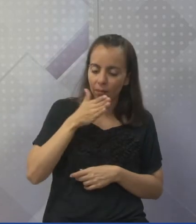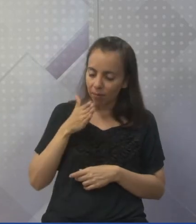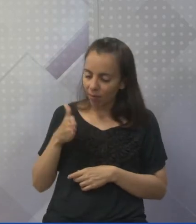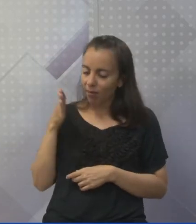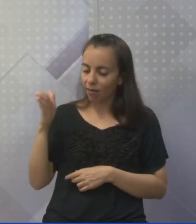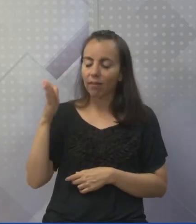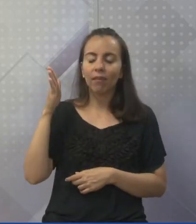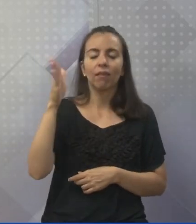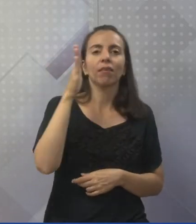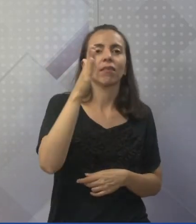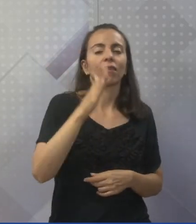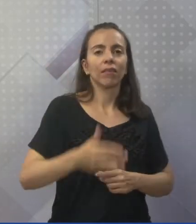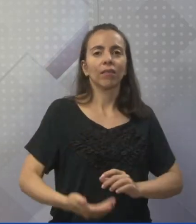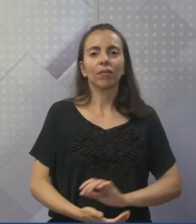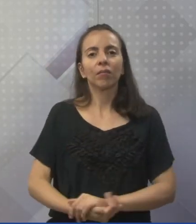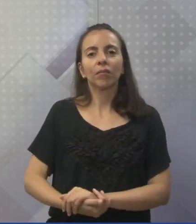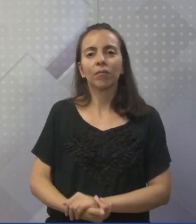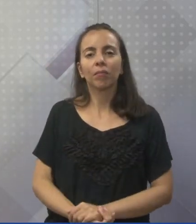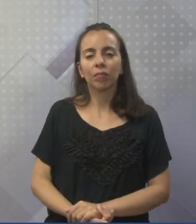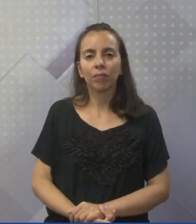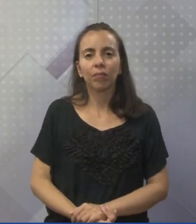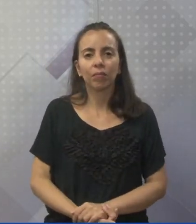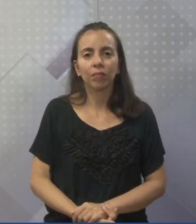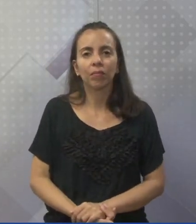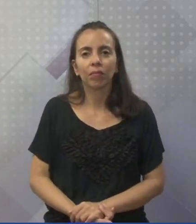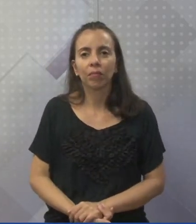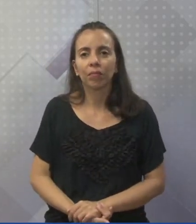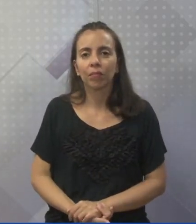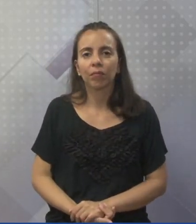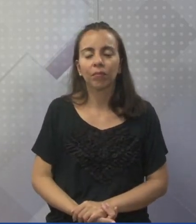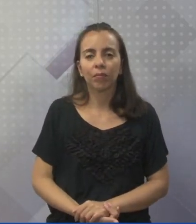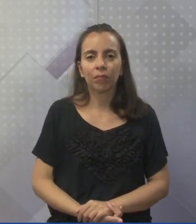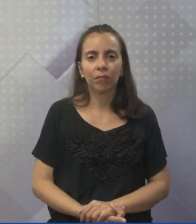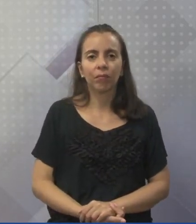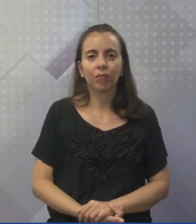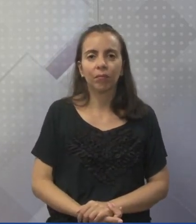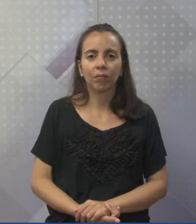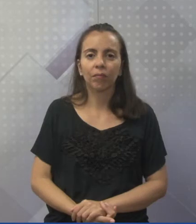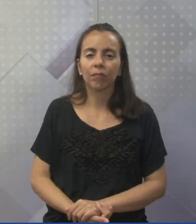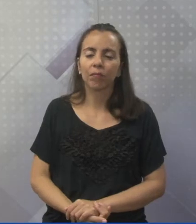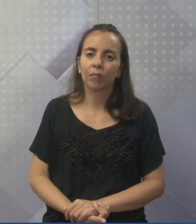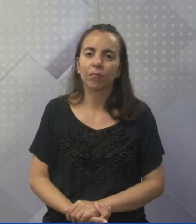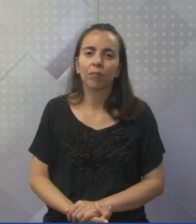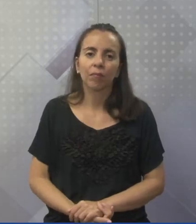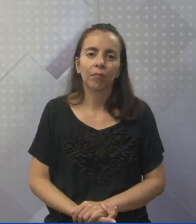o visit foi associado ao auxiliar would. She would visit. Muito fácil aí.